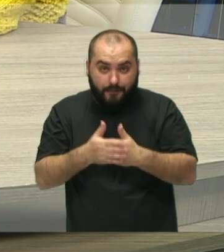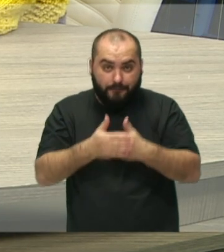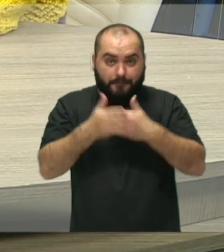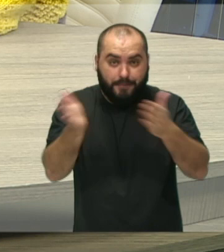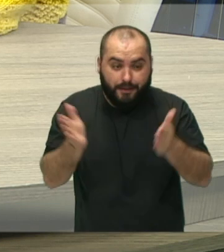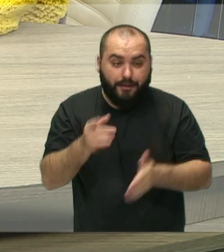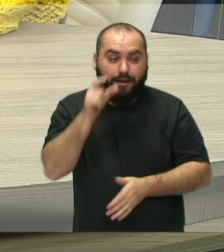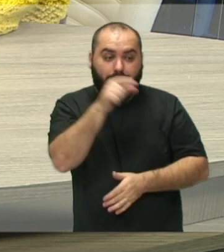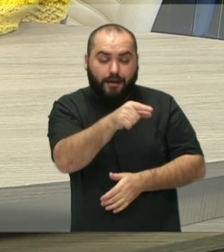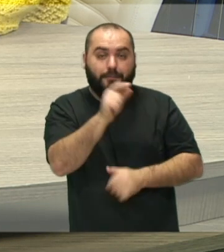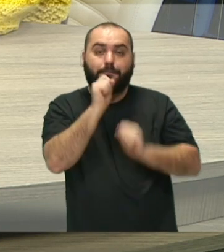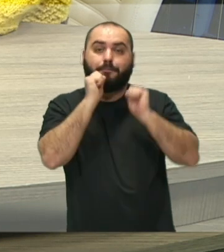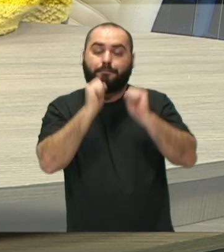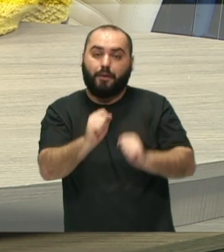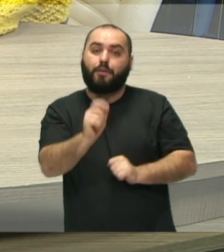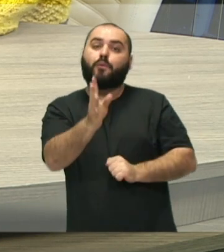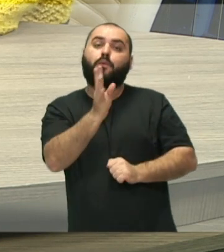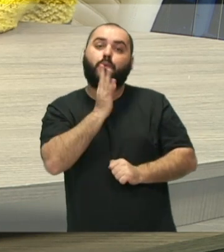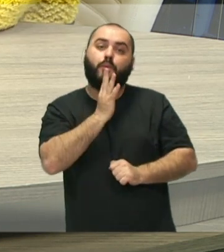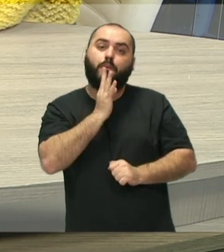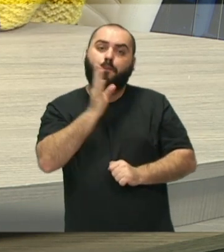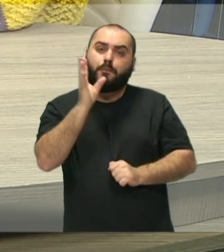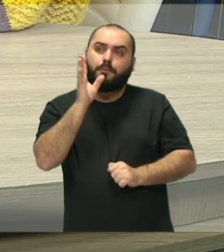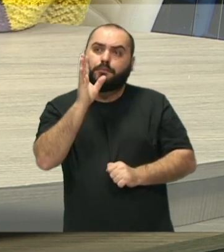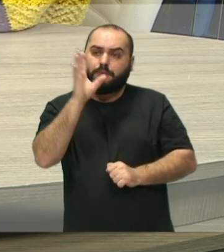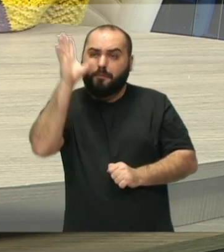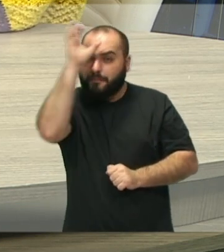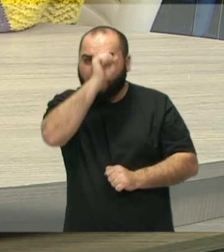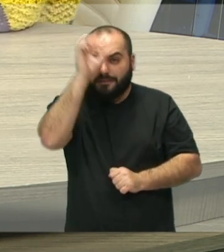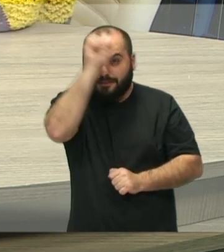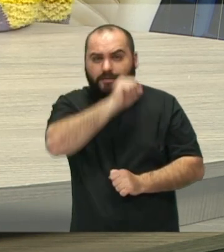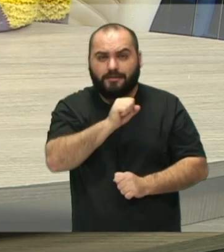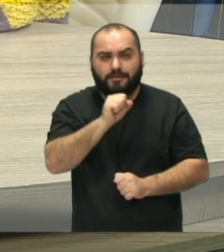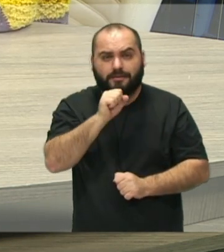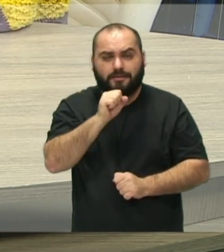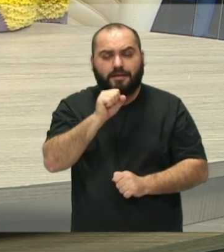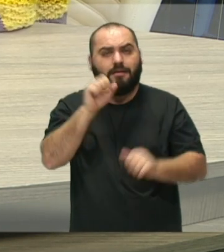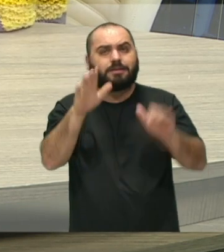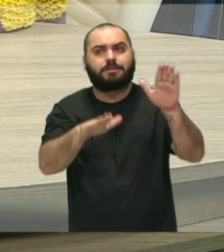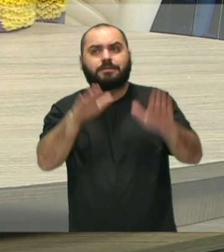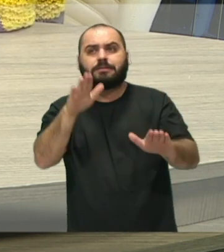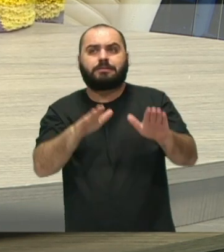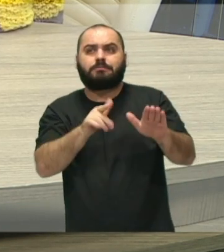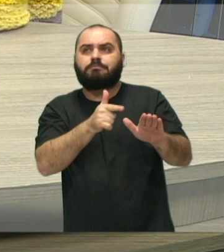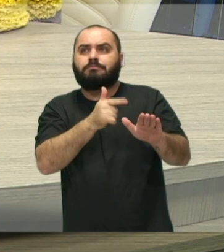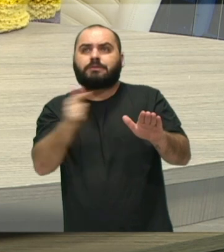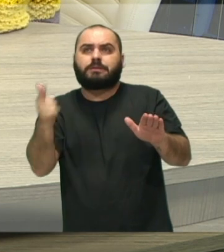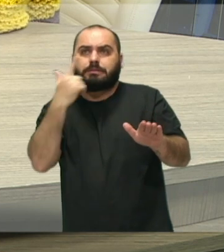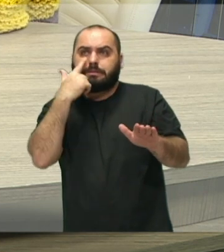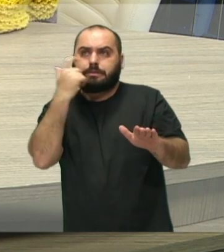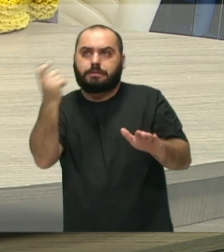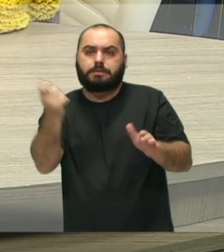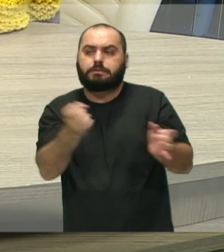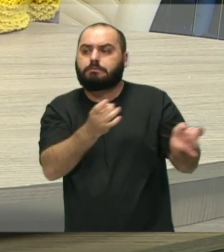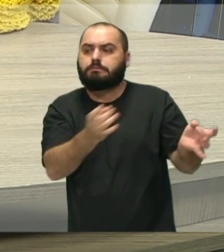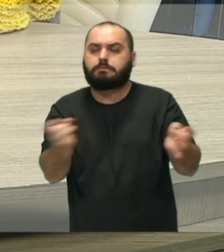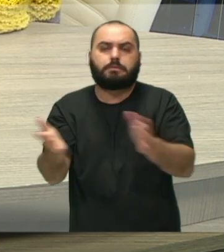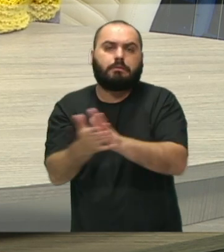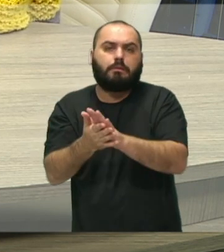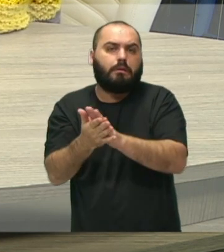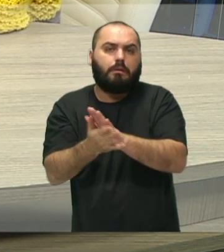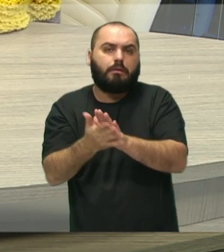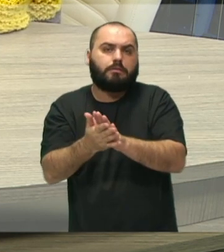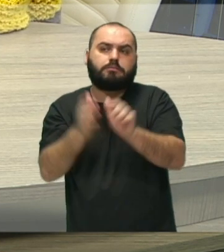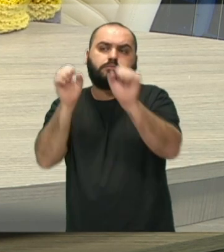possa ter um conhecimento e ter um aprendizado. Às vezes talvez ele não esteja nem tão interessado em vender exatamente para o